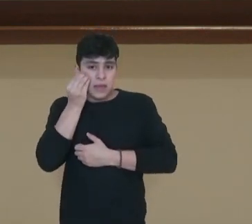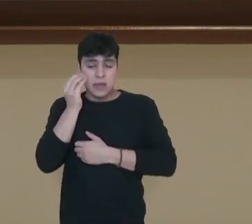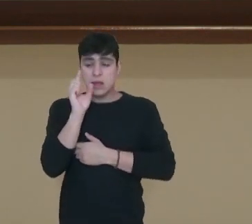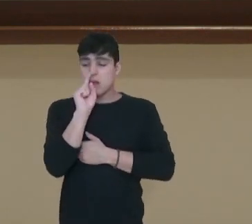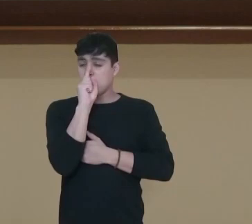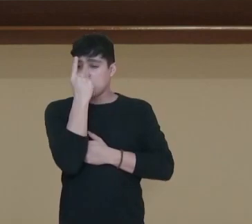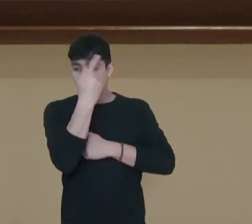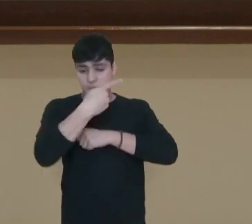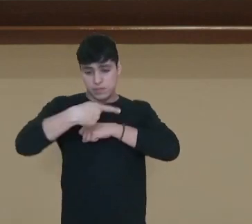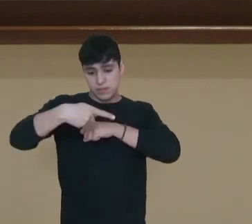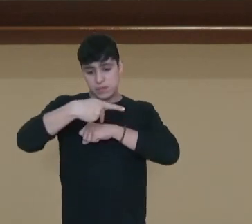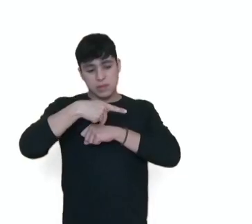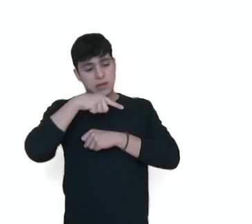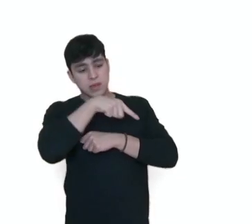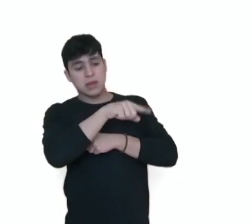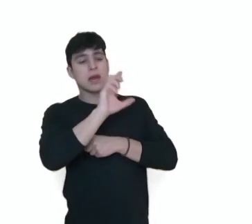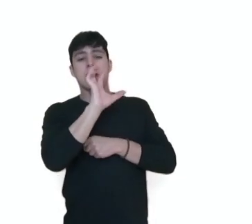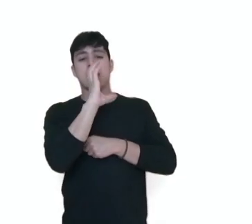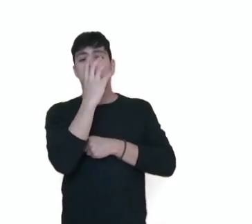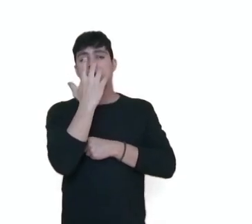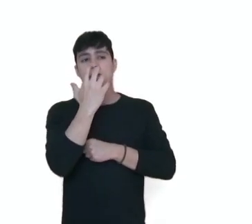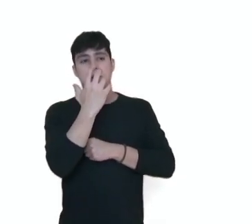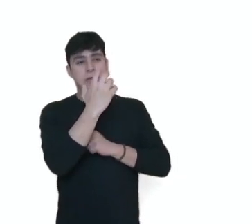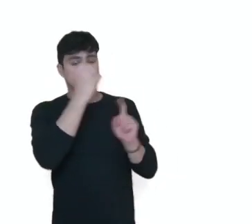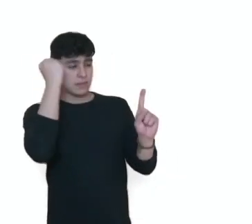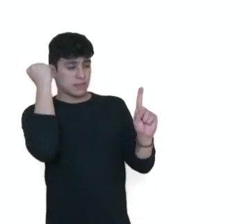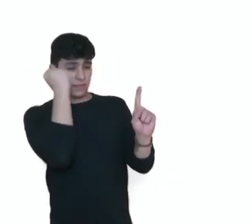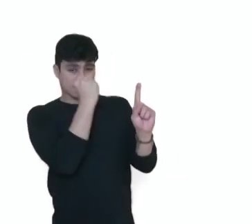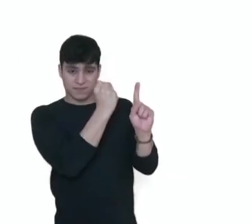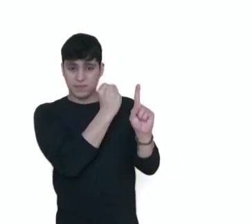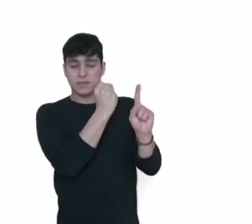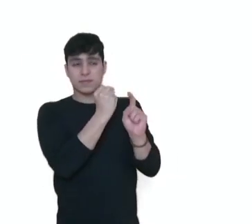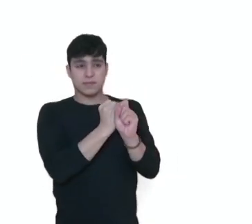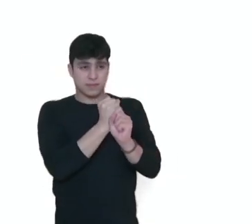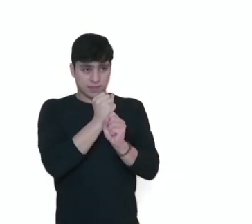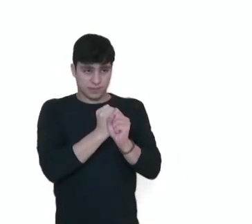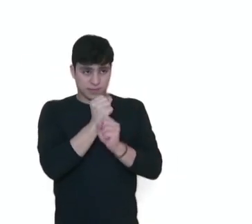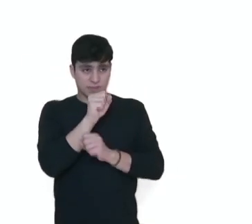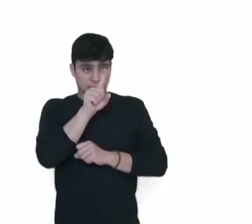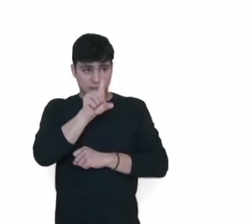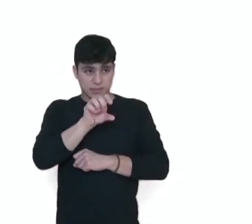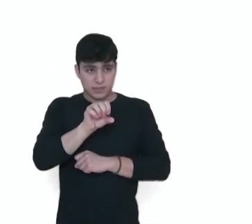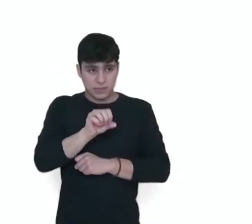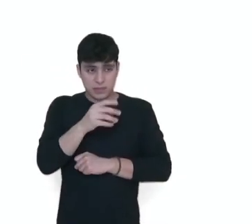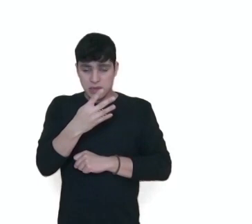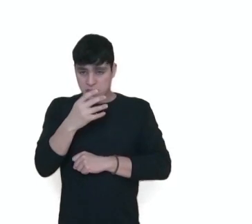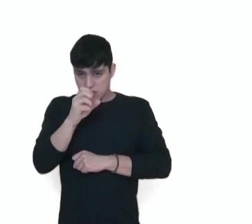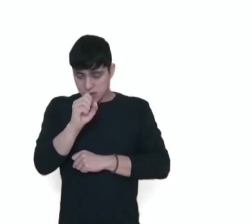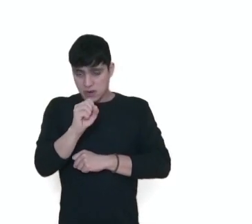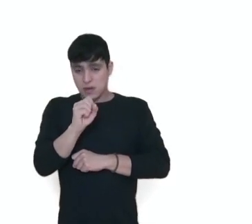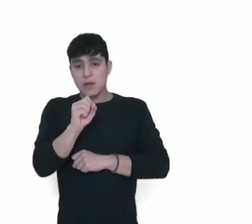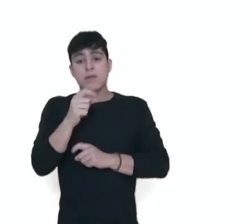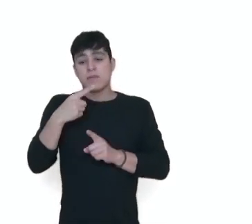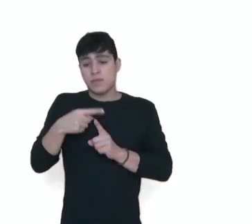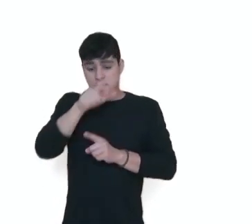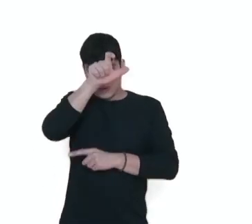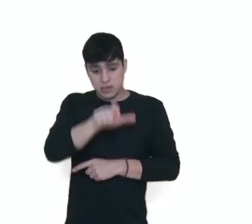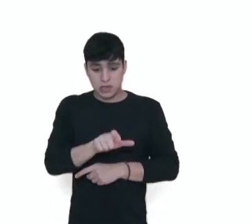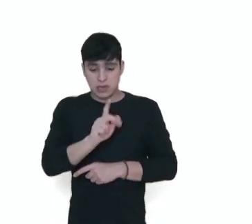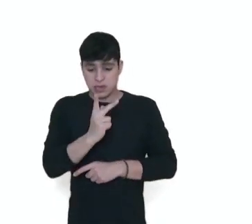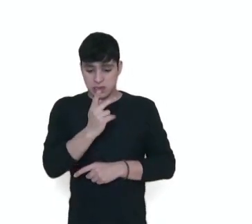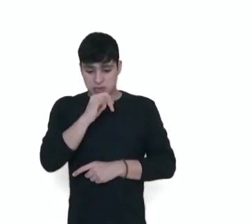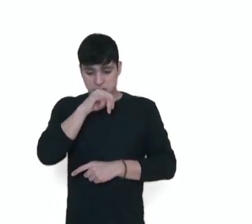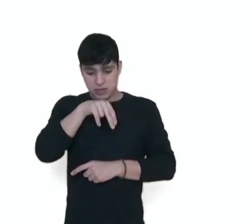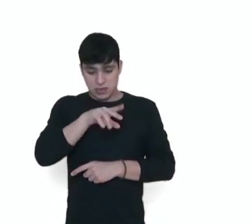repúblicas, ele vai acabar sendo assassinado em janeiro de 1948, isso porque um hindu radical,